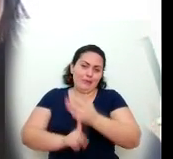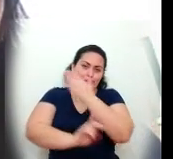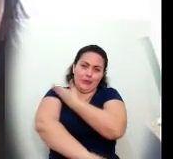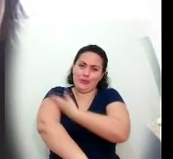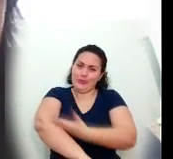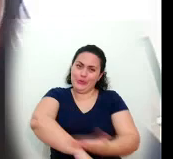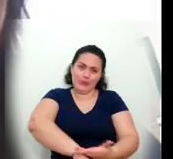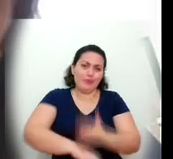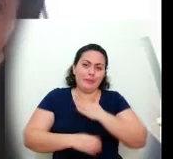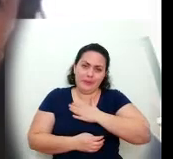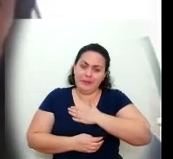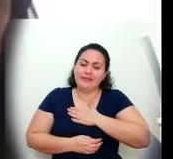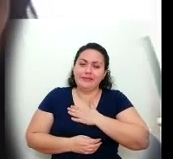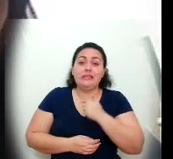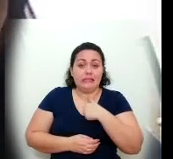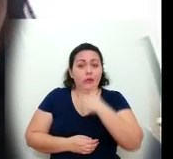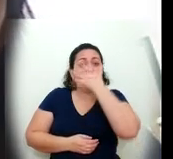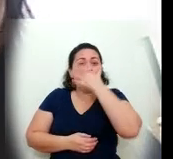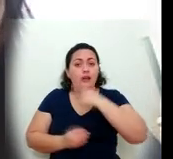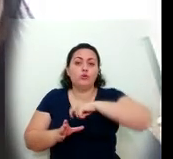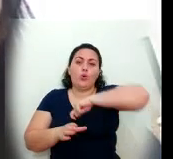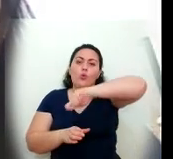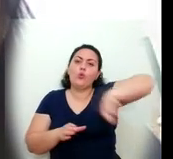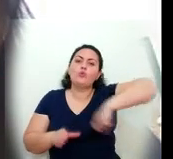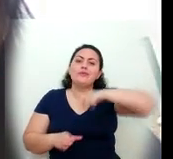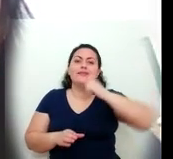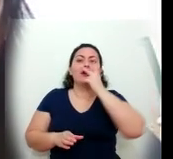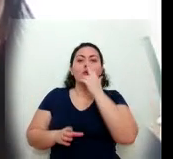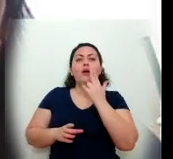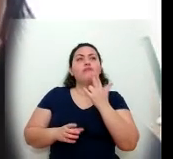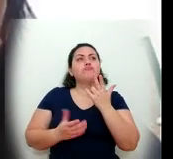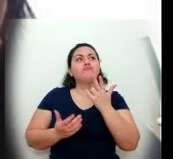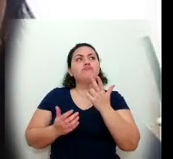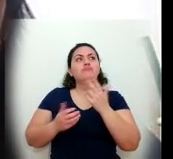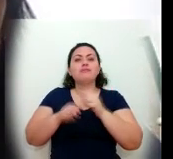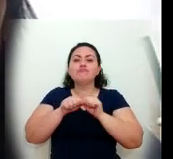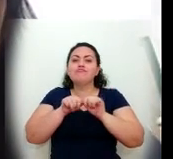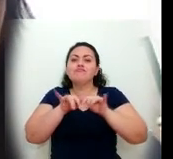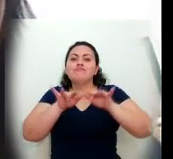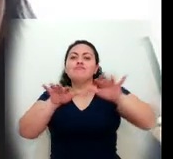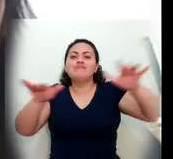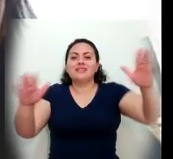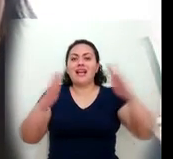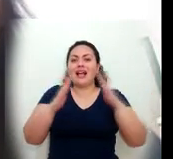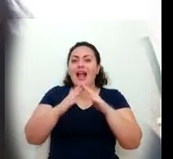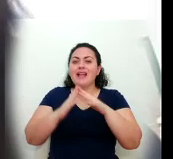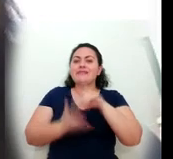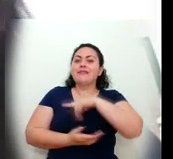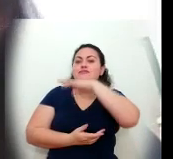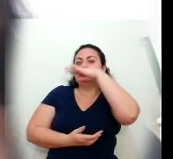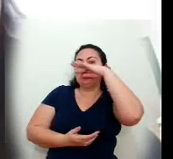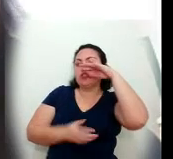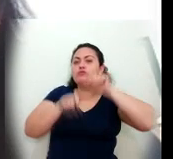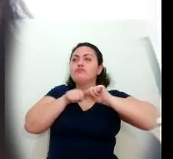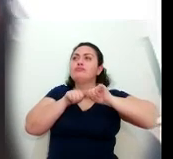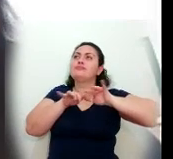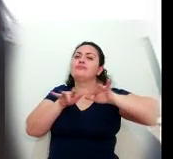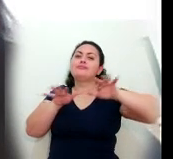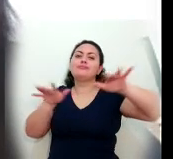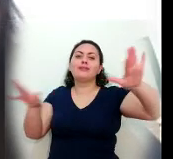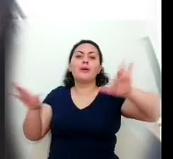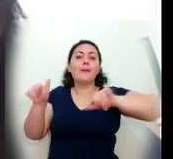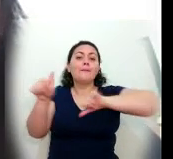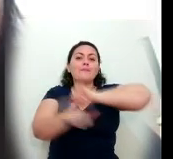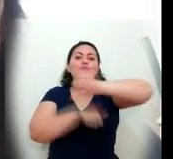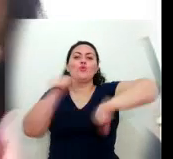menos para mim sempre né, e acho que o cozinhar enche a casa também de cheiros, né, de aromas,